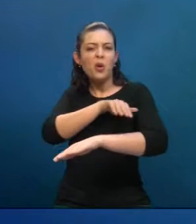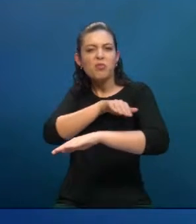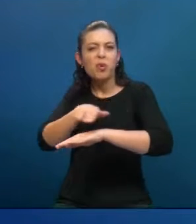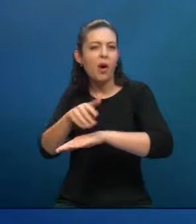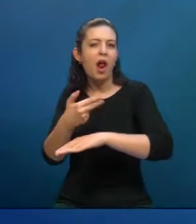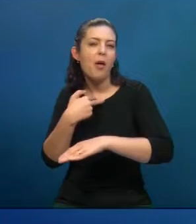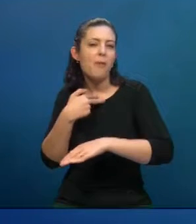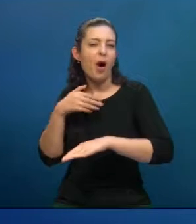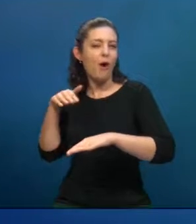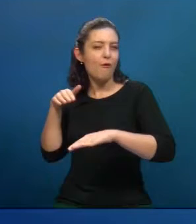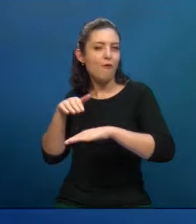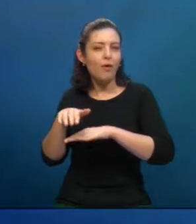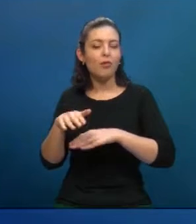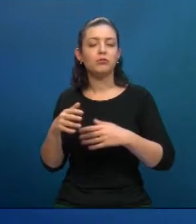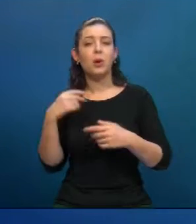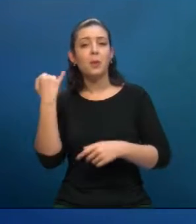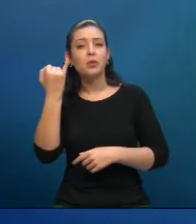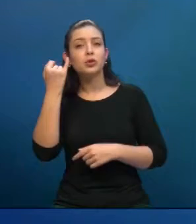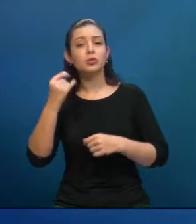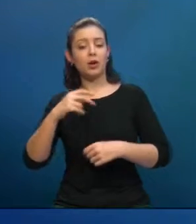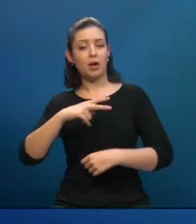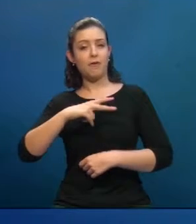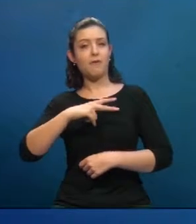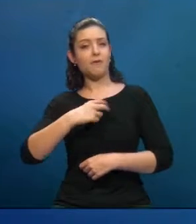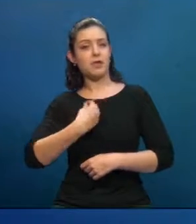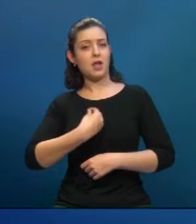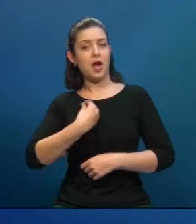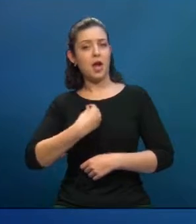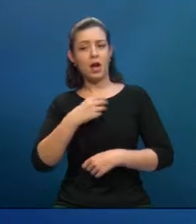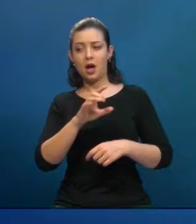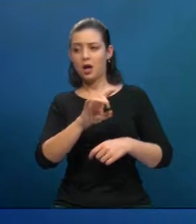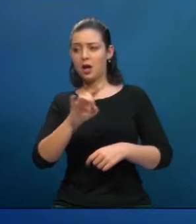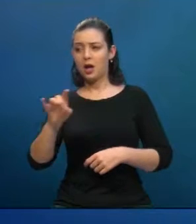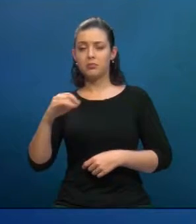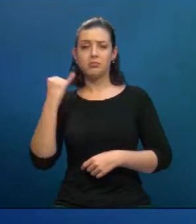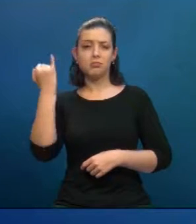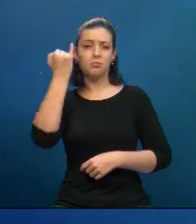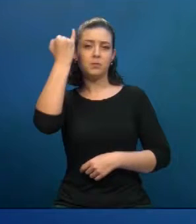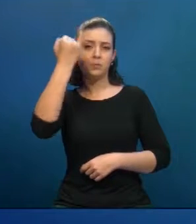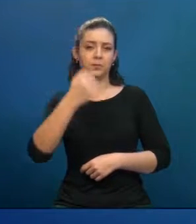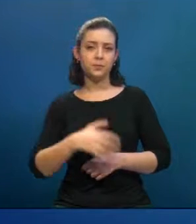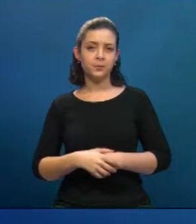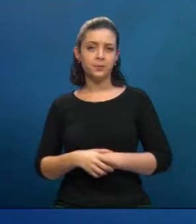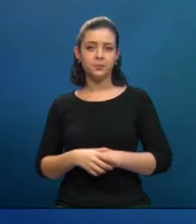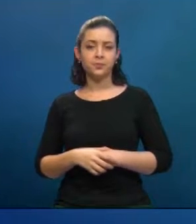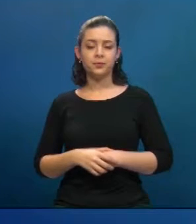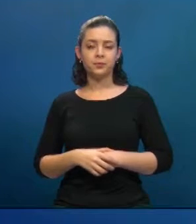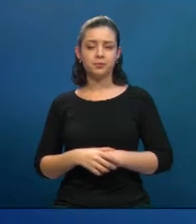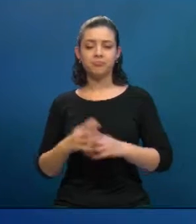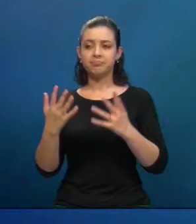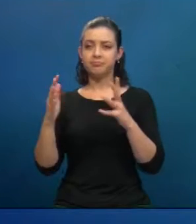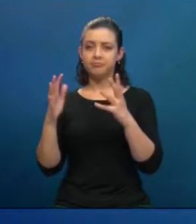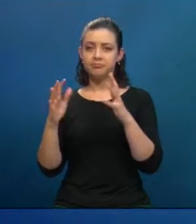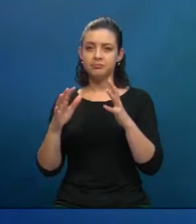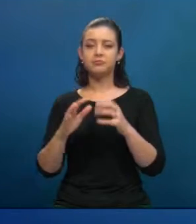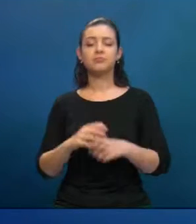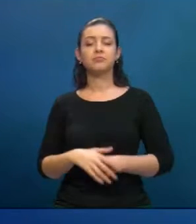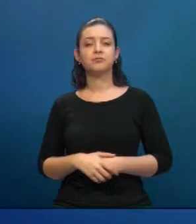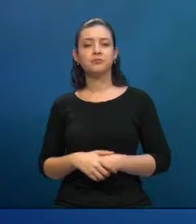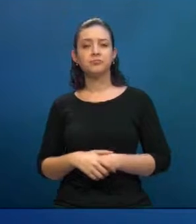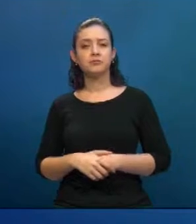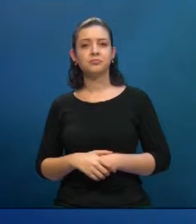correr o importante é preservar a vida das pessoas que é o bem mais importante que nós temos então parabéns aí o edinho